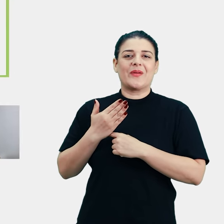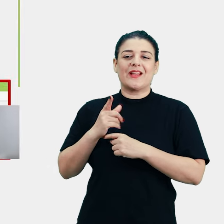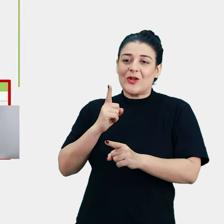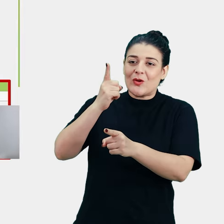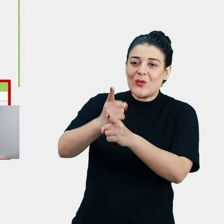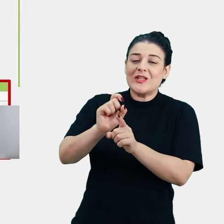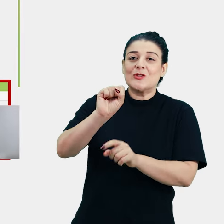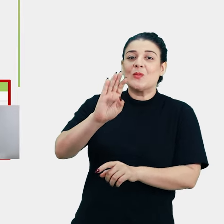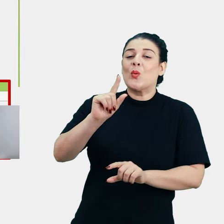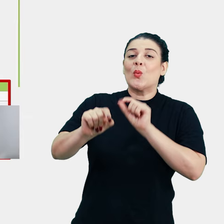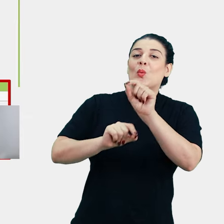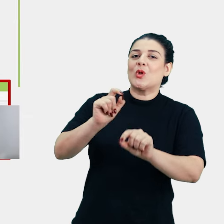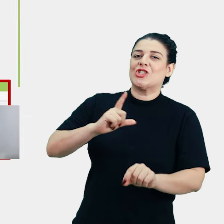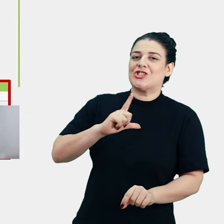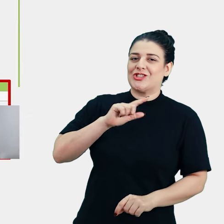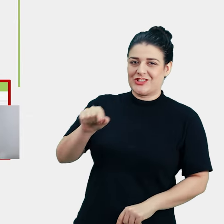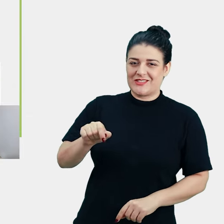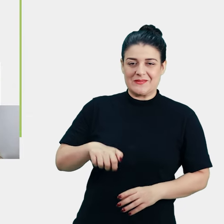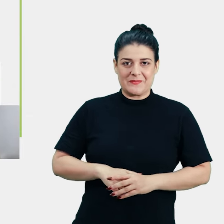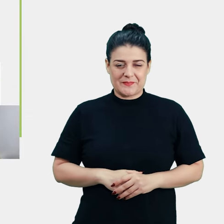dessas substâncias, tá?